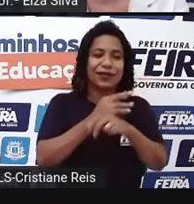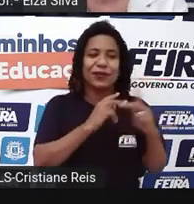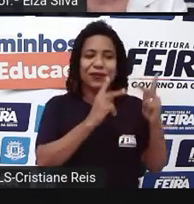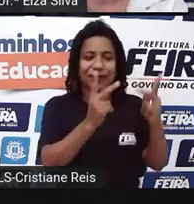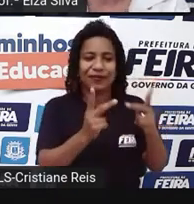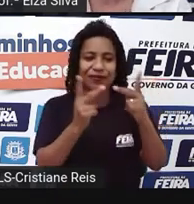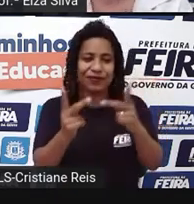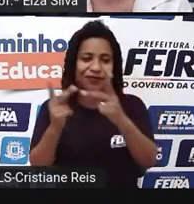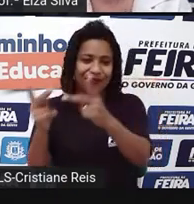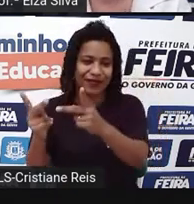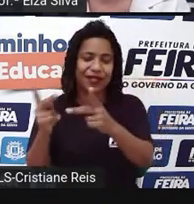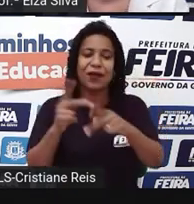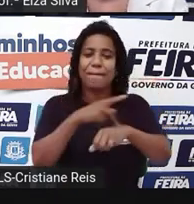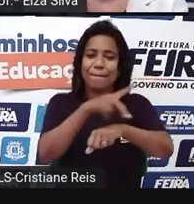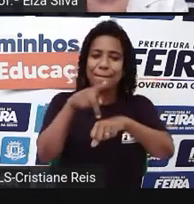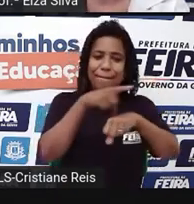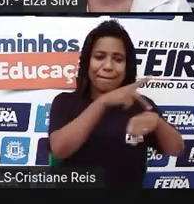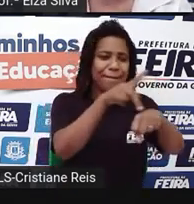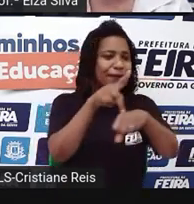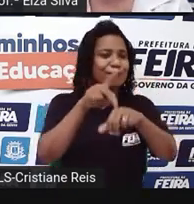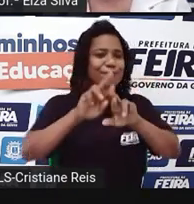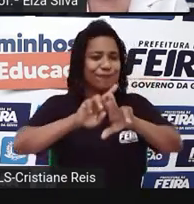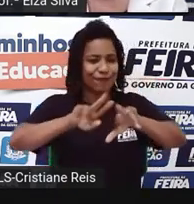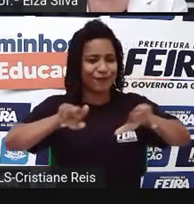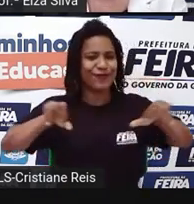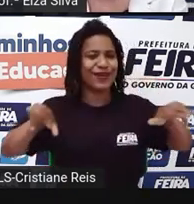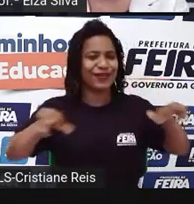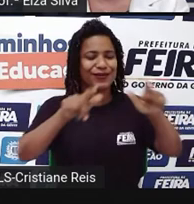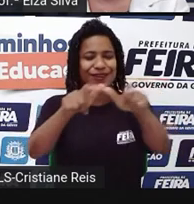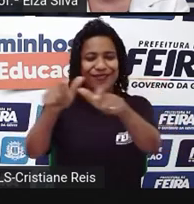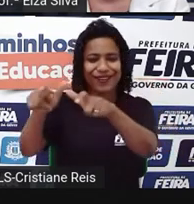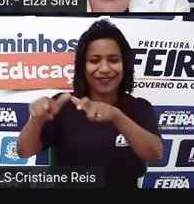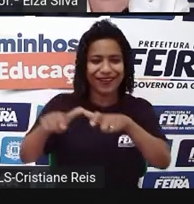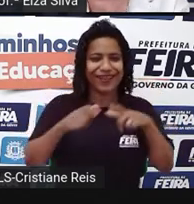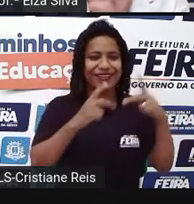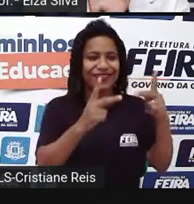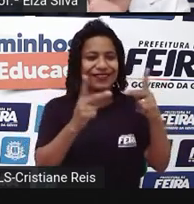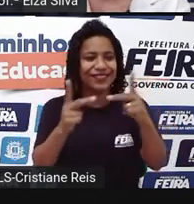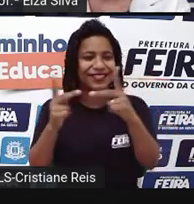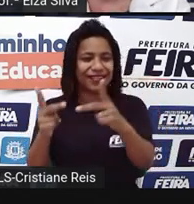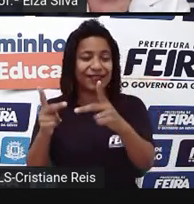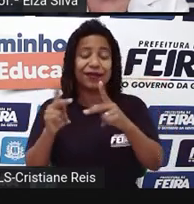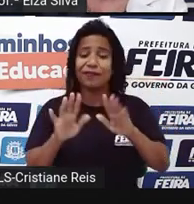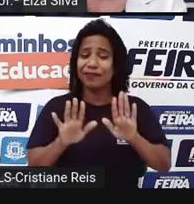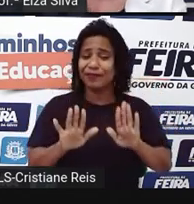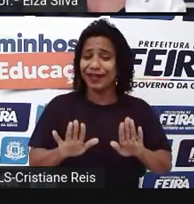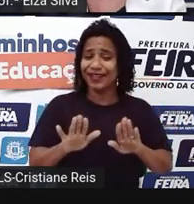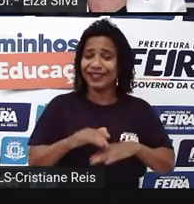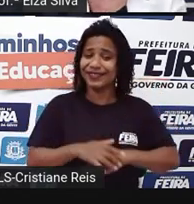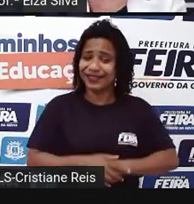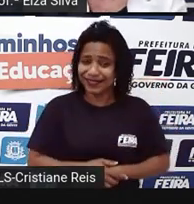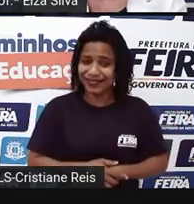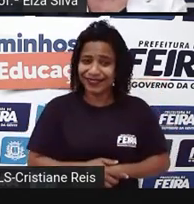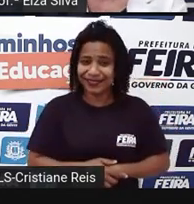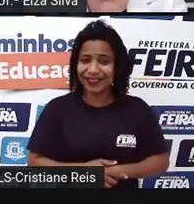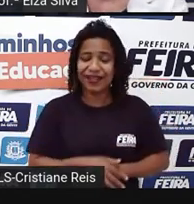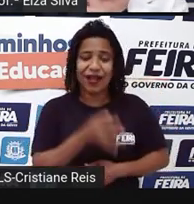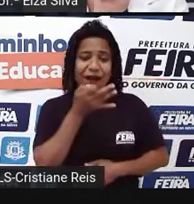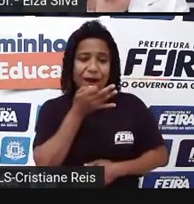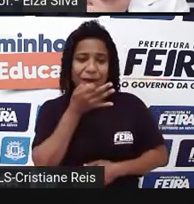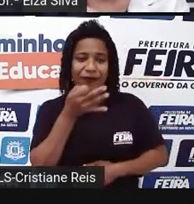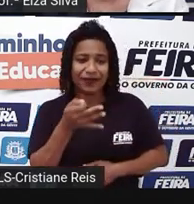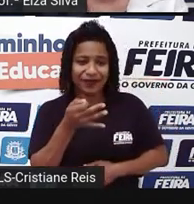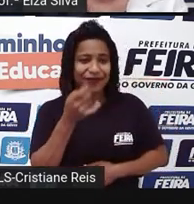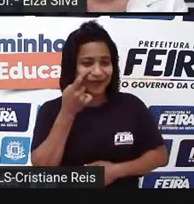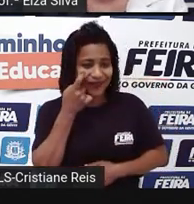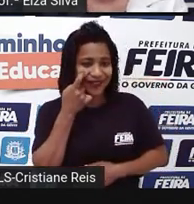apresentei vários países, vários lugares interessantes. Mas também, olha o que eu trago aqui como sugestão: